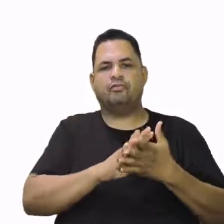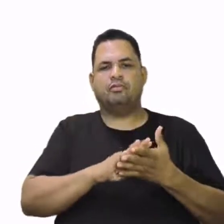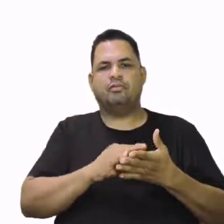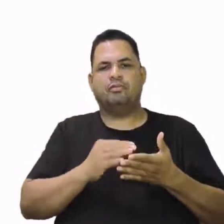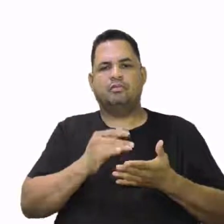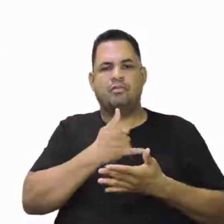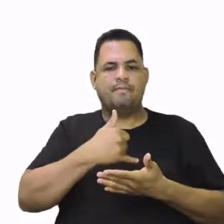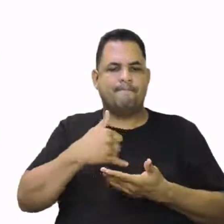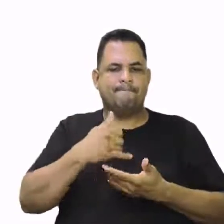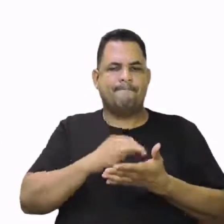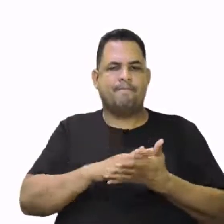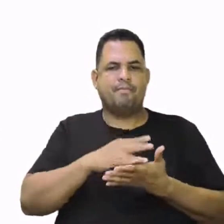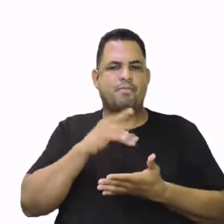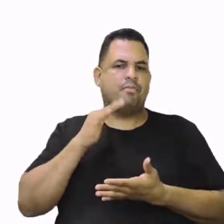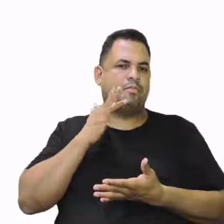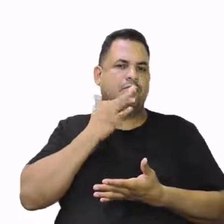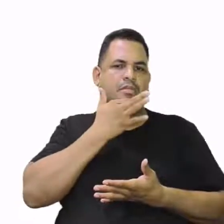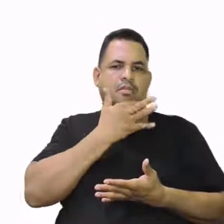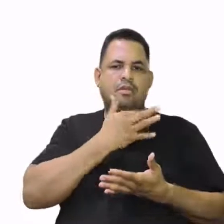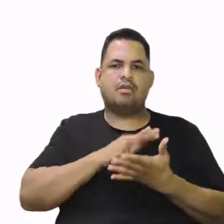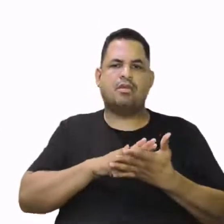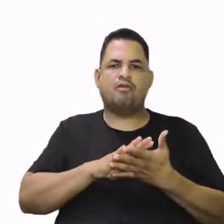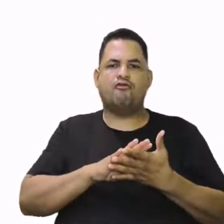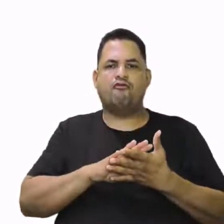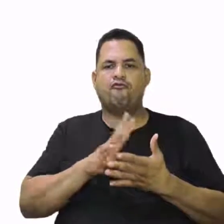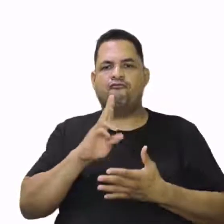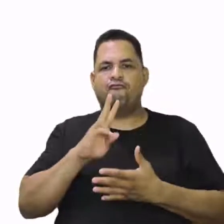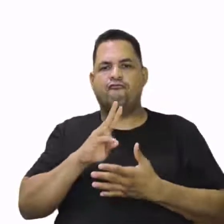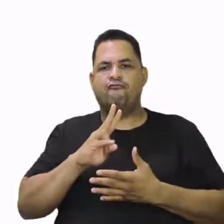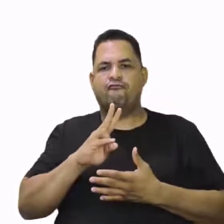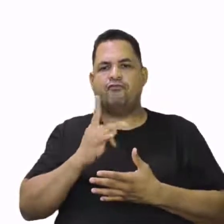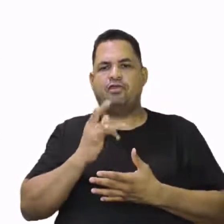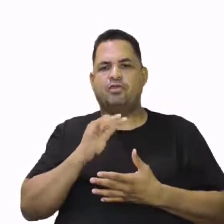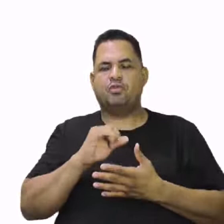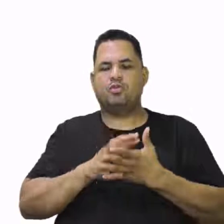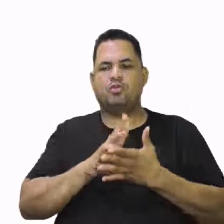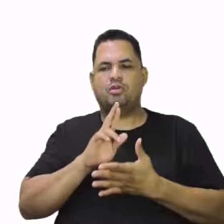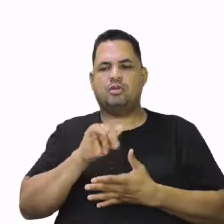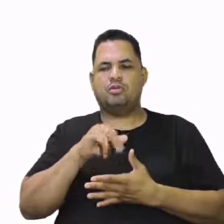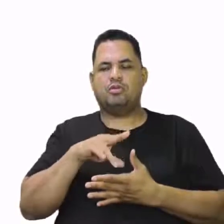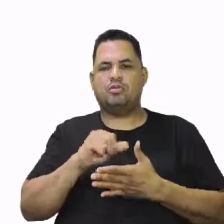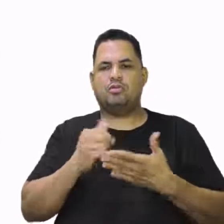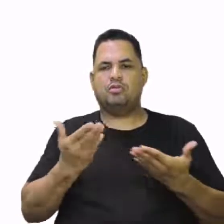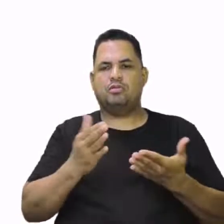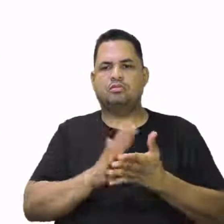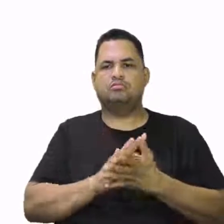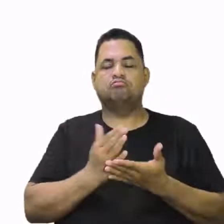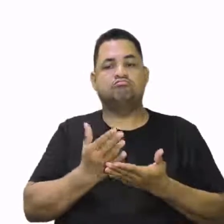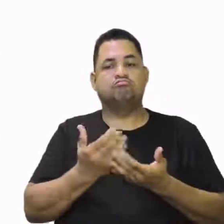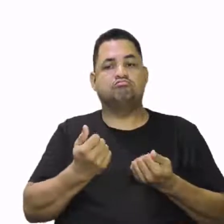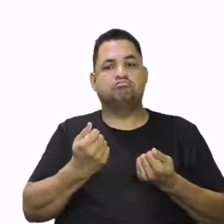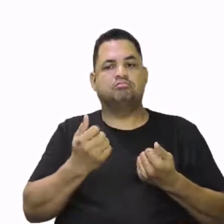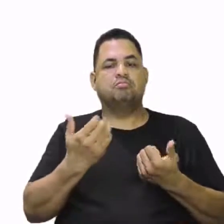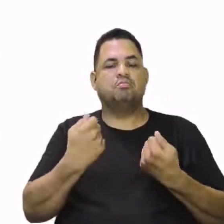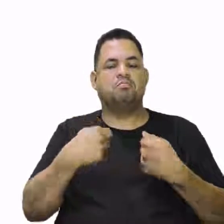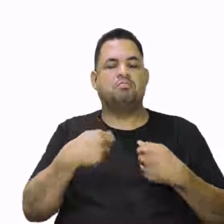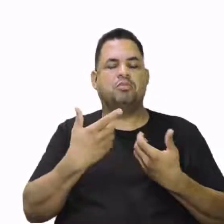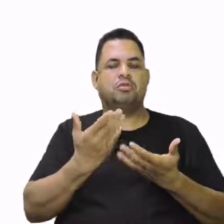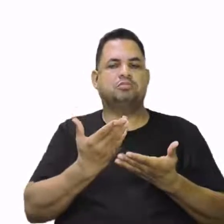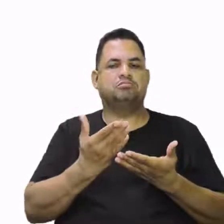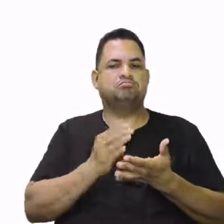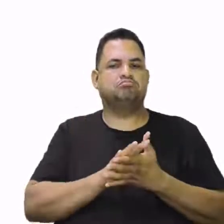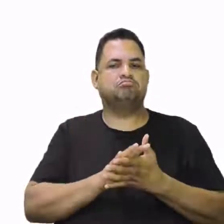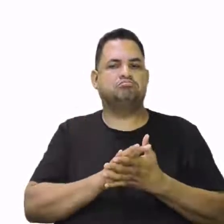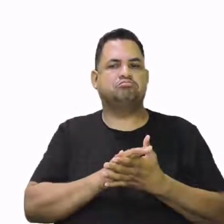vinho e rum. Como vocês não podem tomar bebida alcoólica, vocês podem substituir, porque já foi feito,